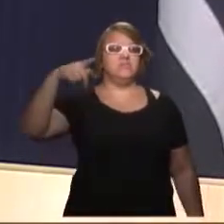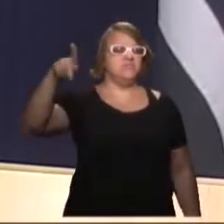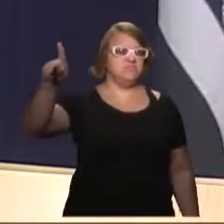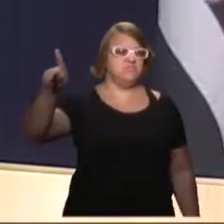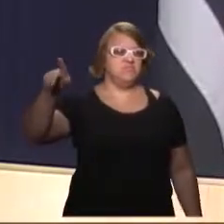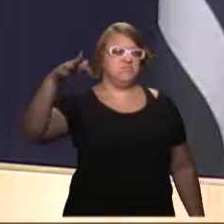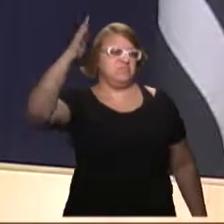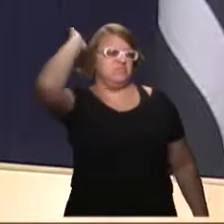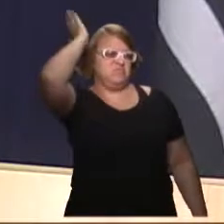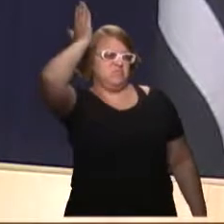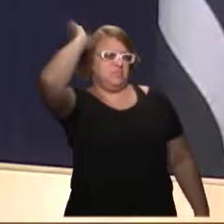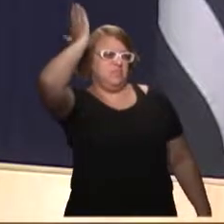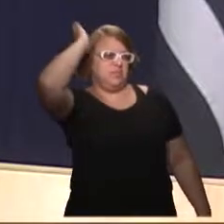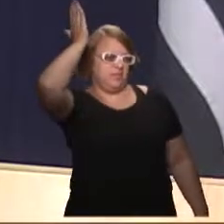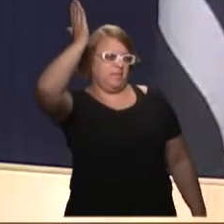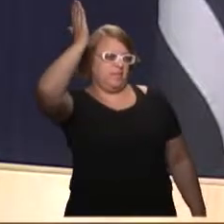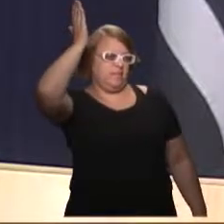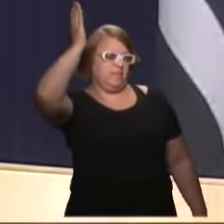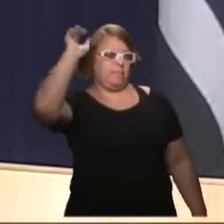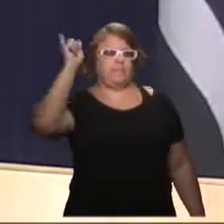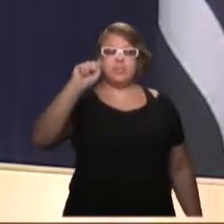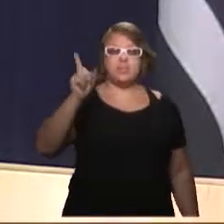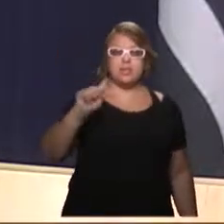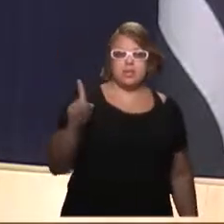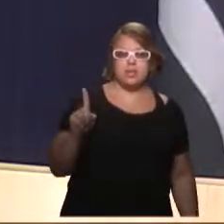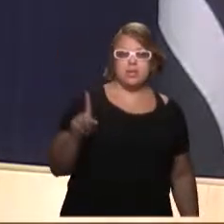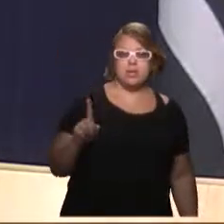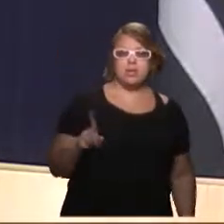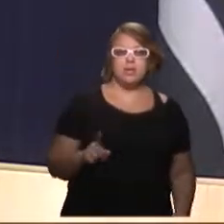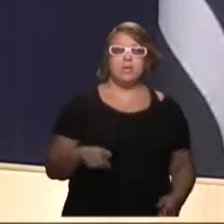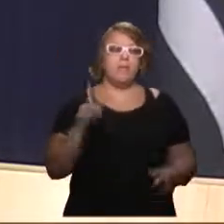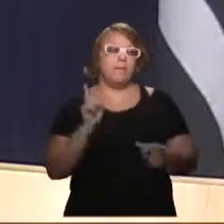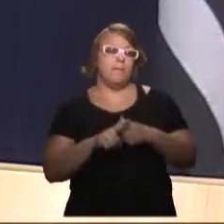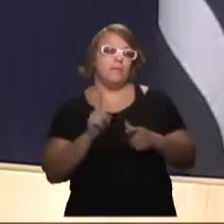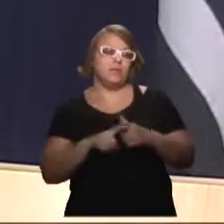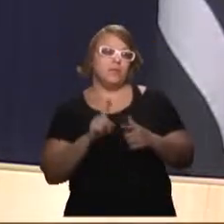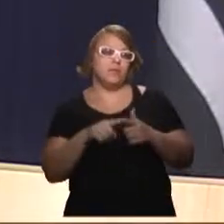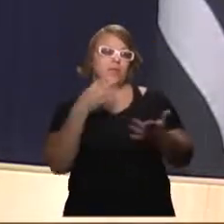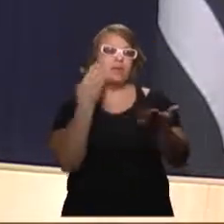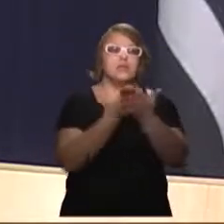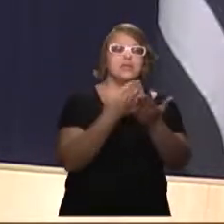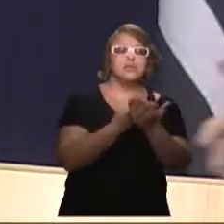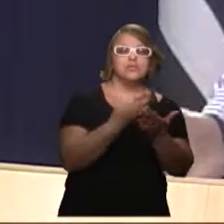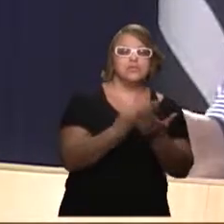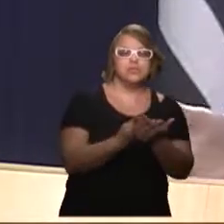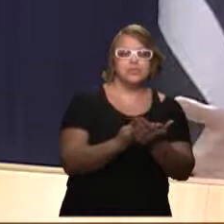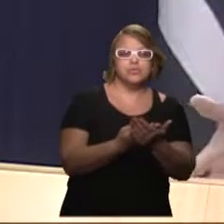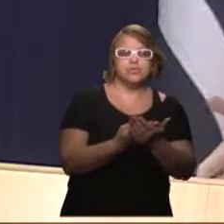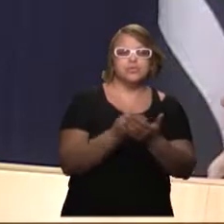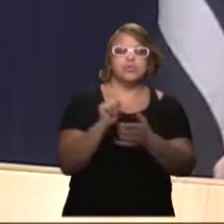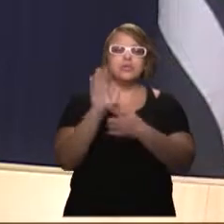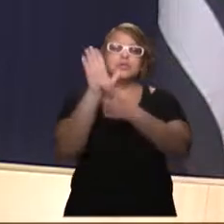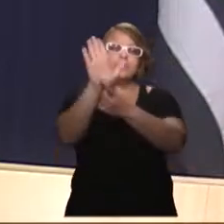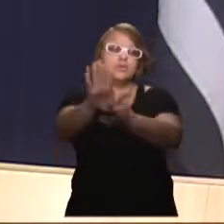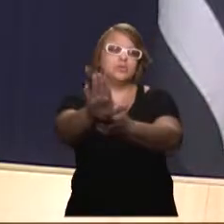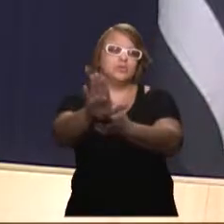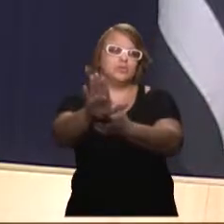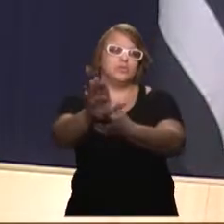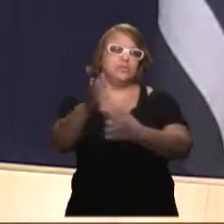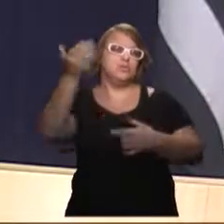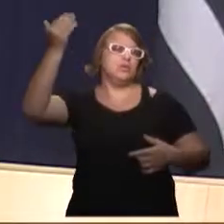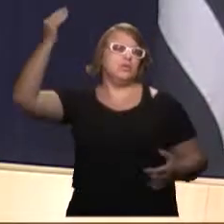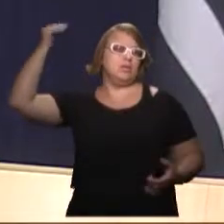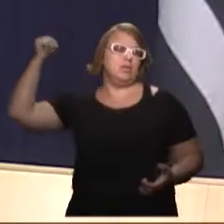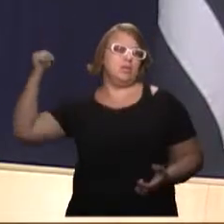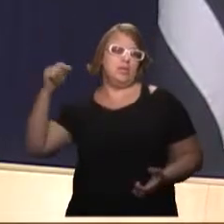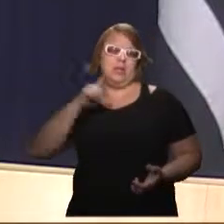de repente ela... Não, ela está indo porque ela estudou, porque ela foi lá mas comprovou que não tinha condição. Né? Então eu acho